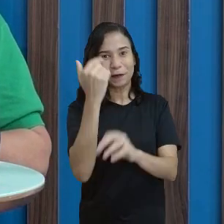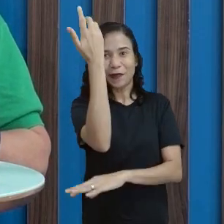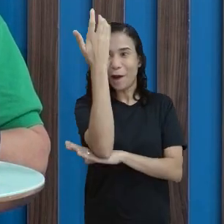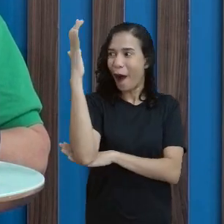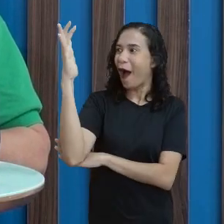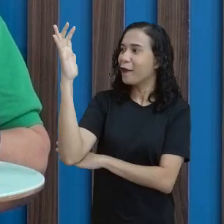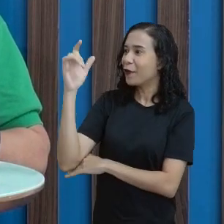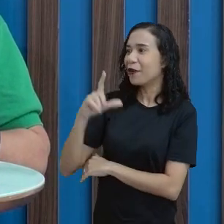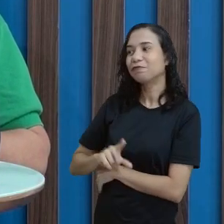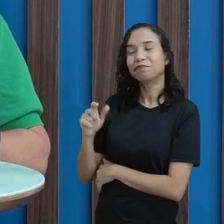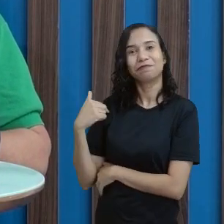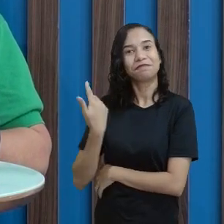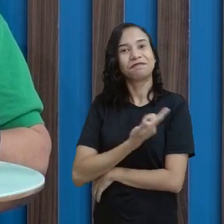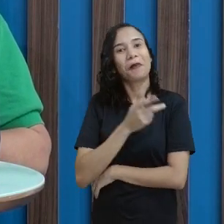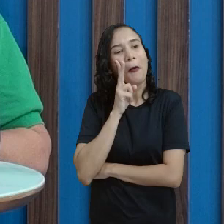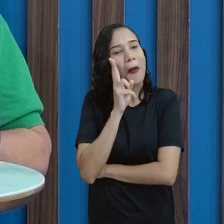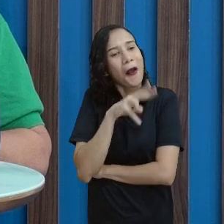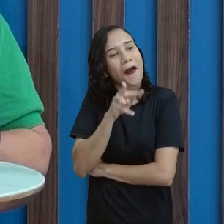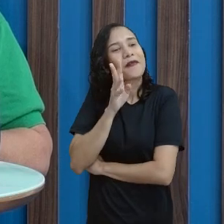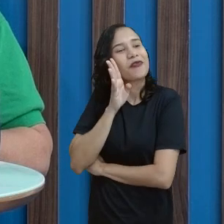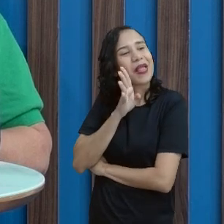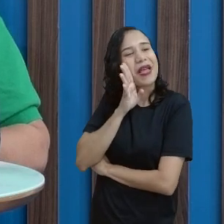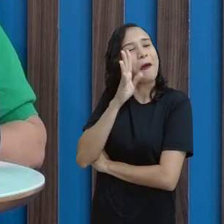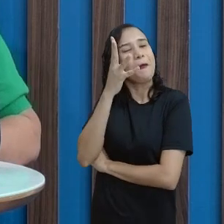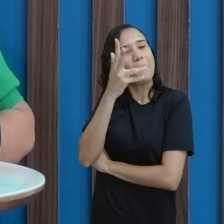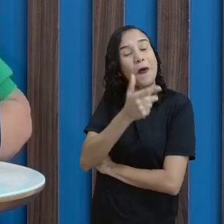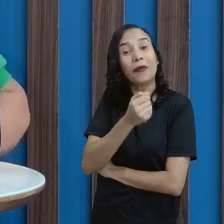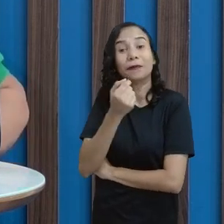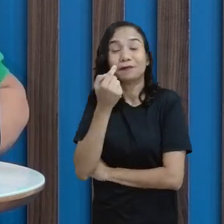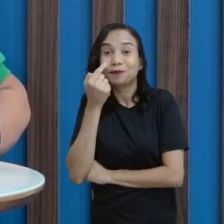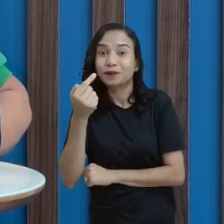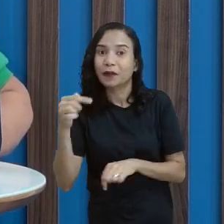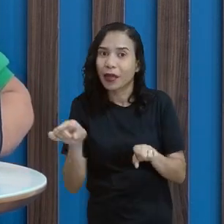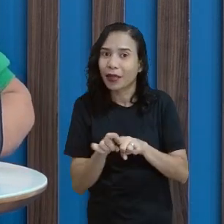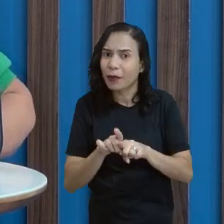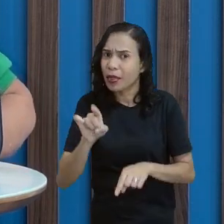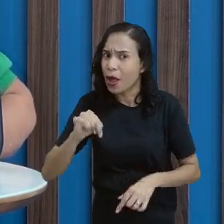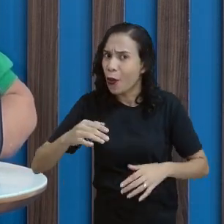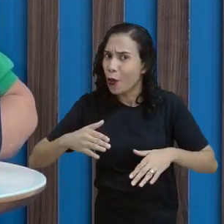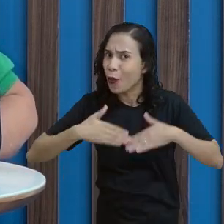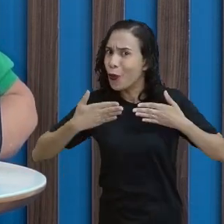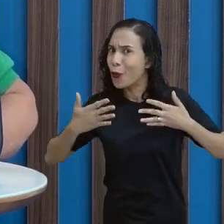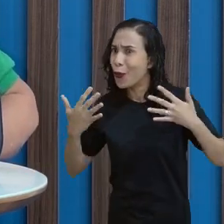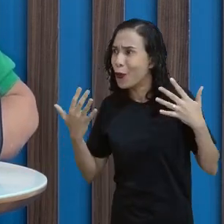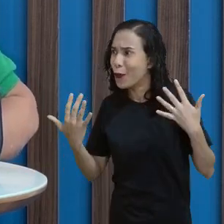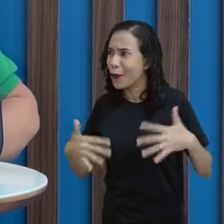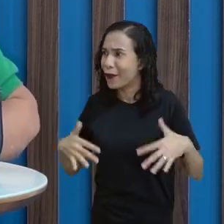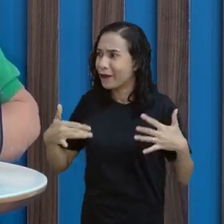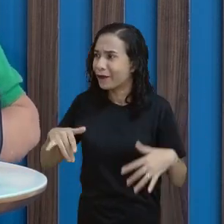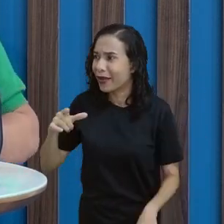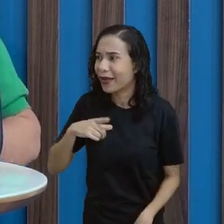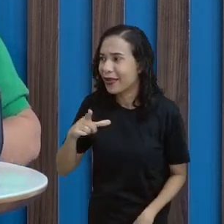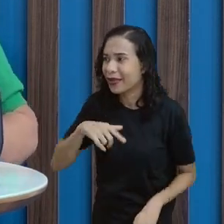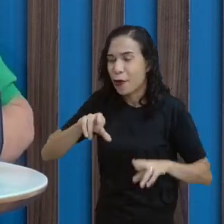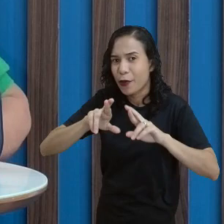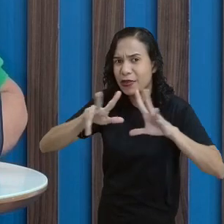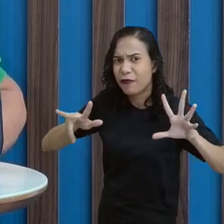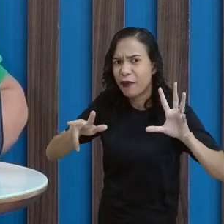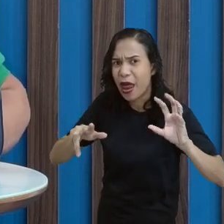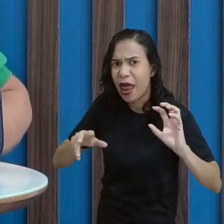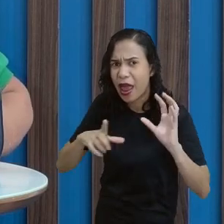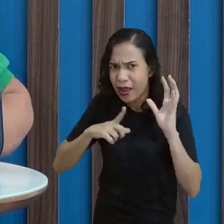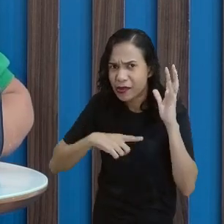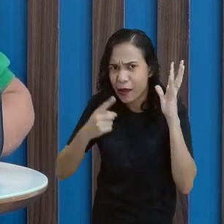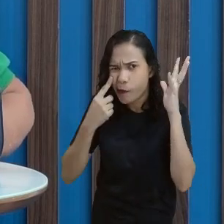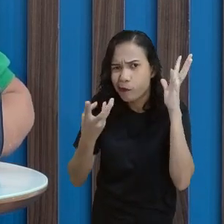arvorezinha para encantar aqui a gente na nossa aula. Pois é, e na árvore tem surpresa, viu, Carol? Tem uma bola diferente aqui, essa